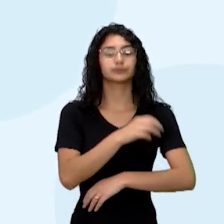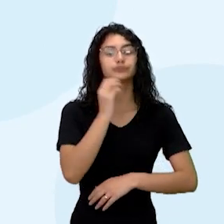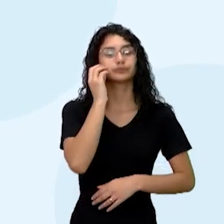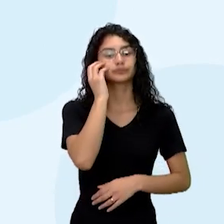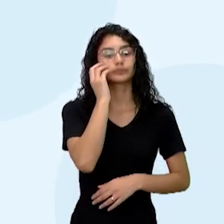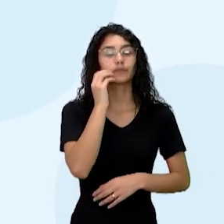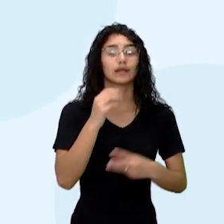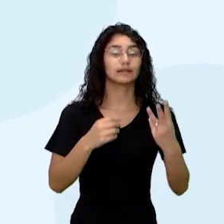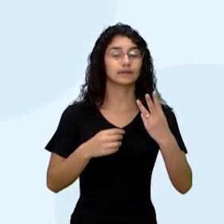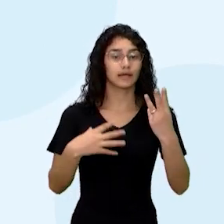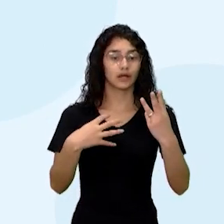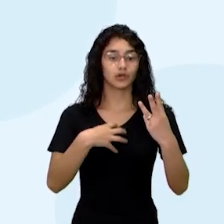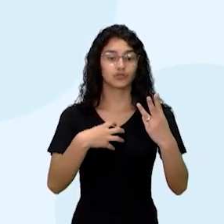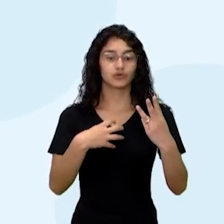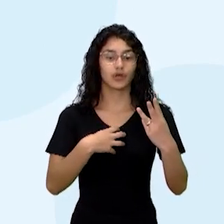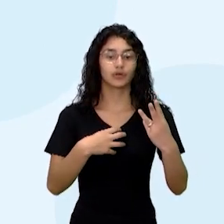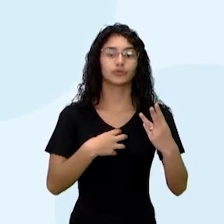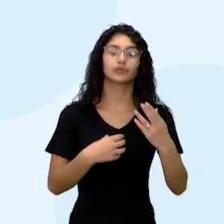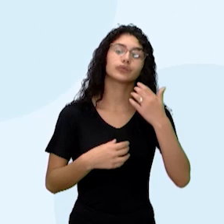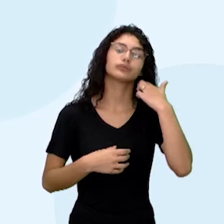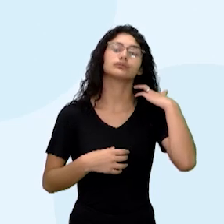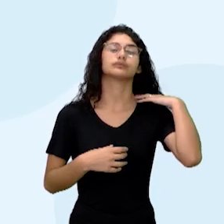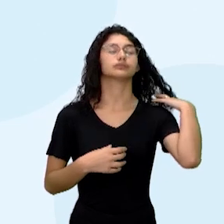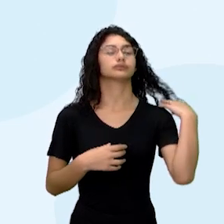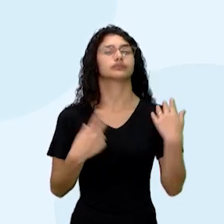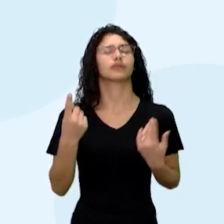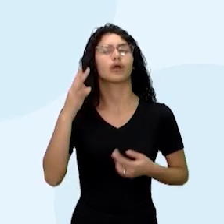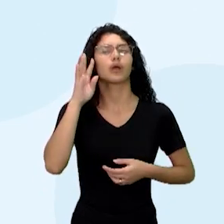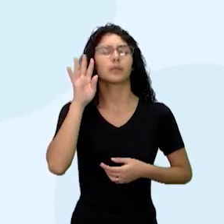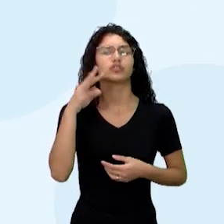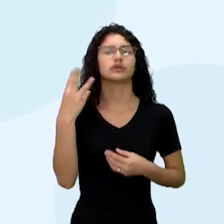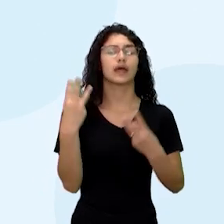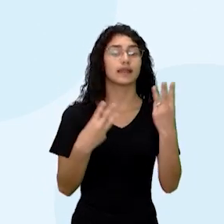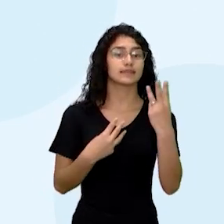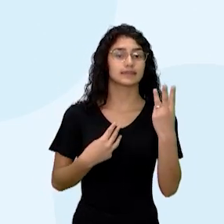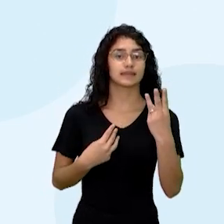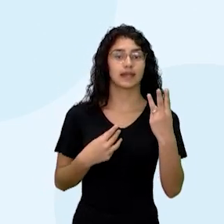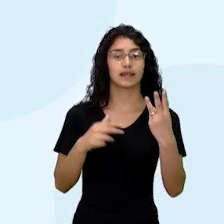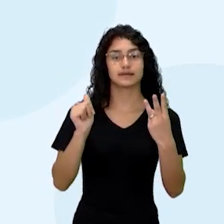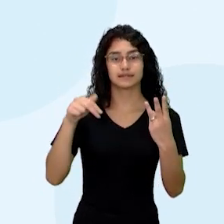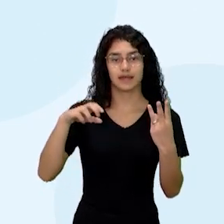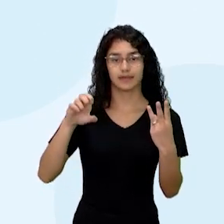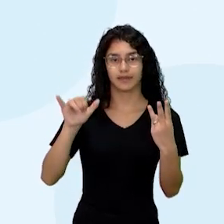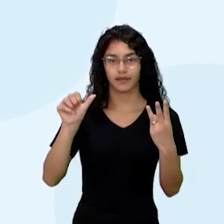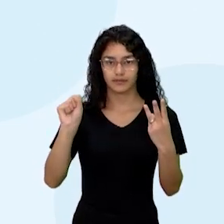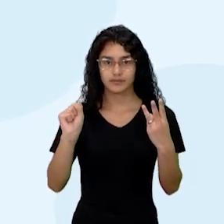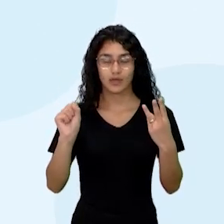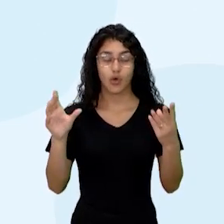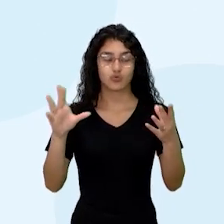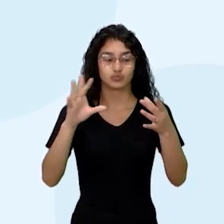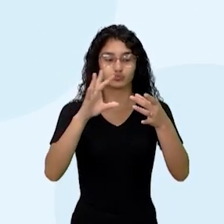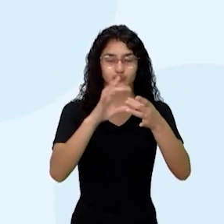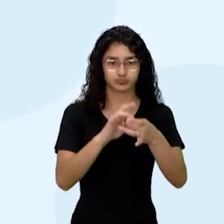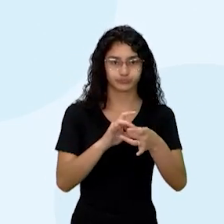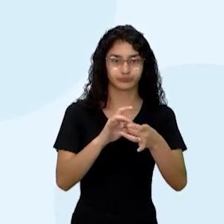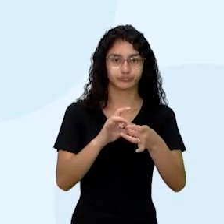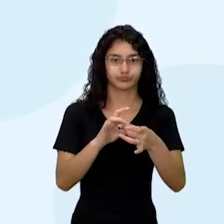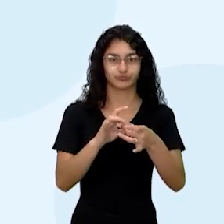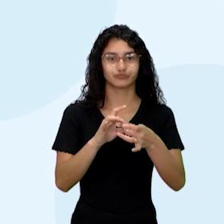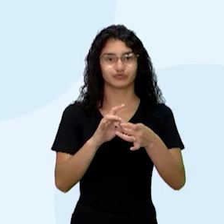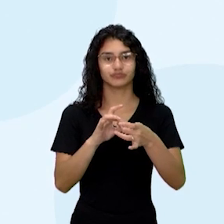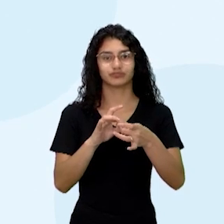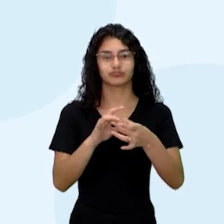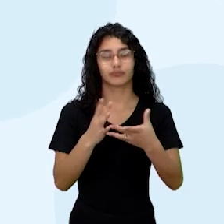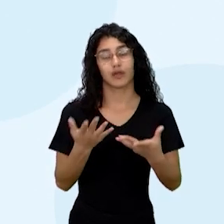fatores, dentro da teoria dos 3 anéis. Então, vocês imaginem que são 3 anéis que se conectam em um ponto,